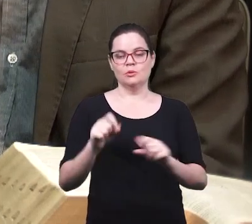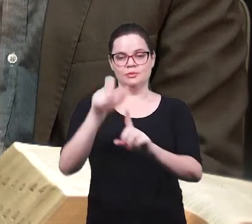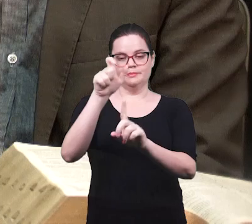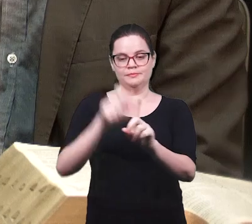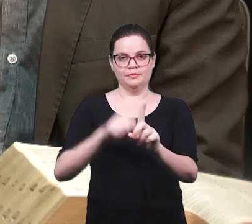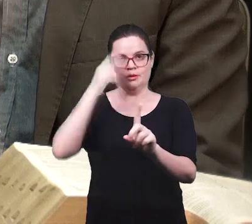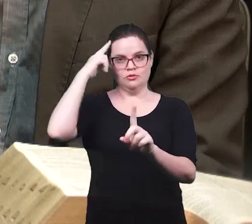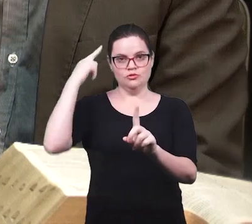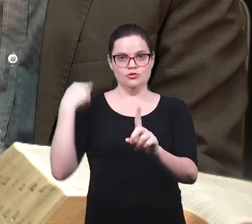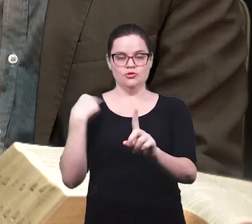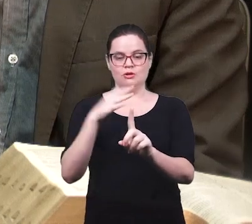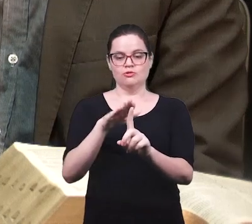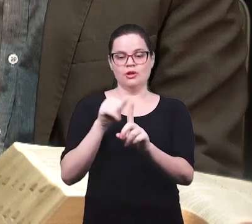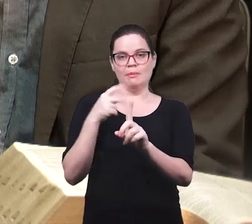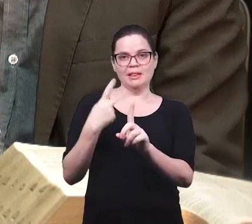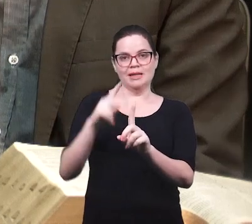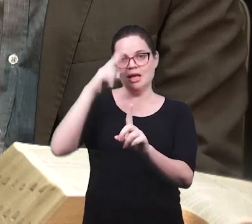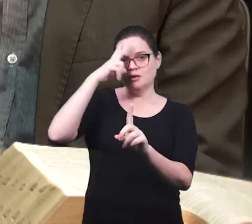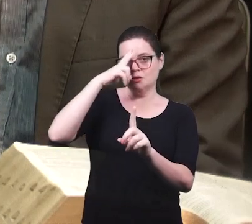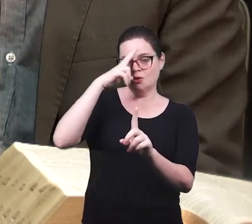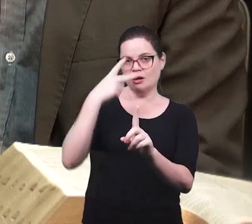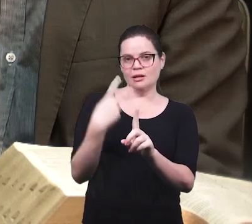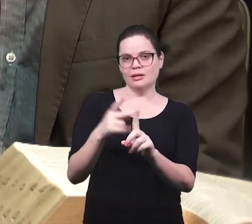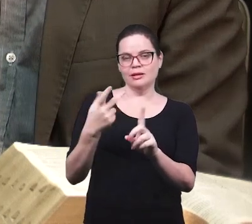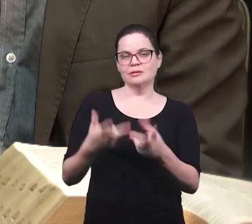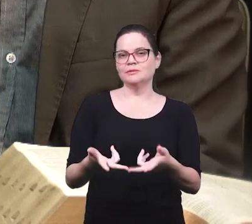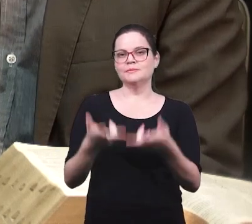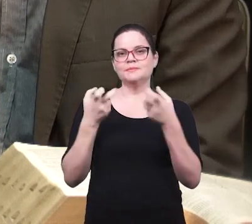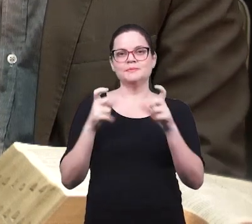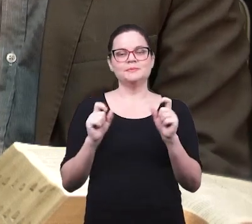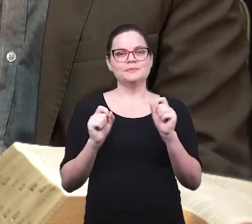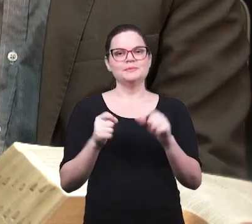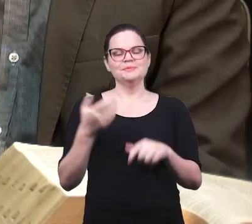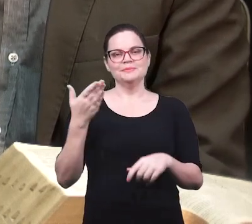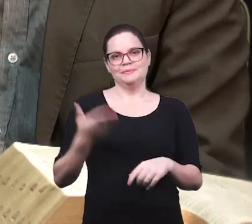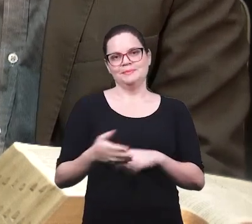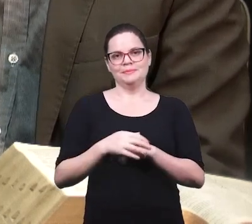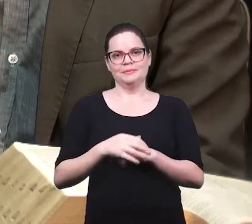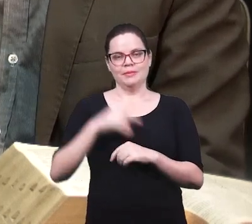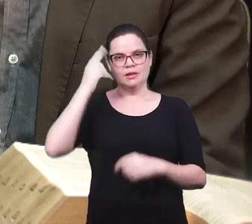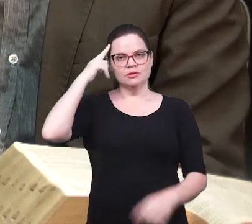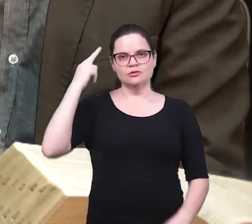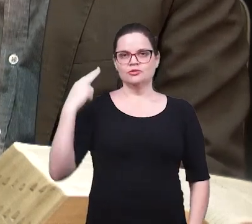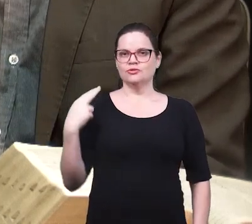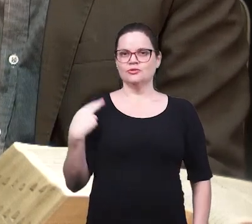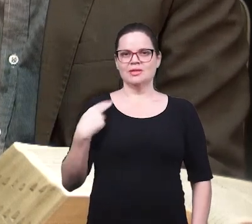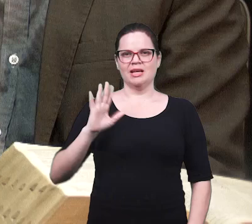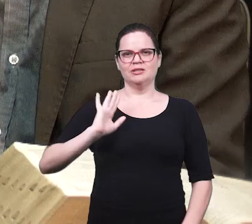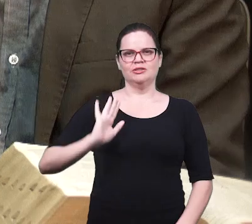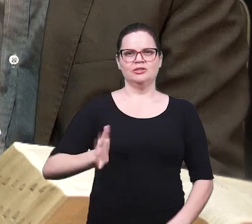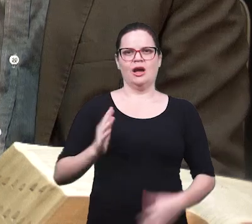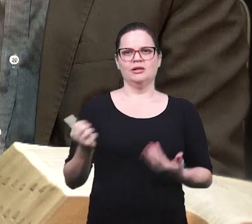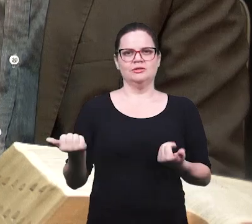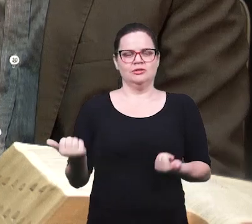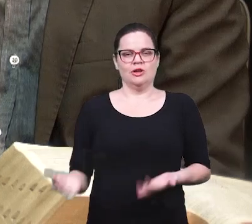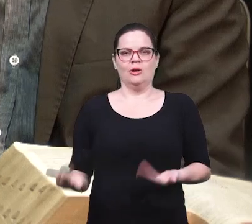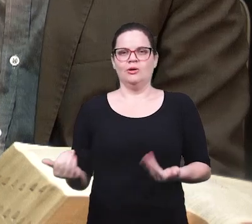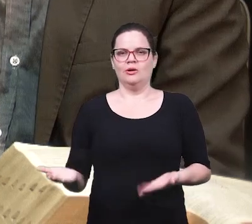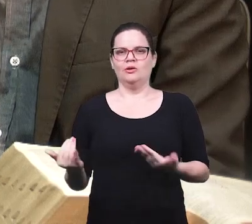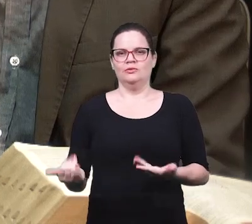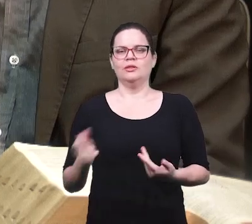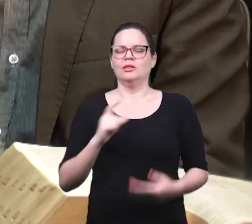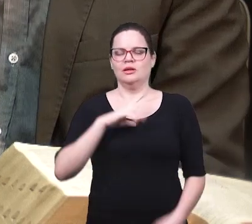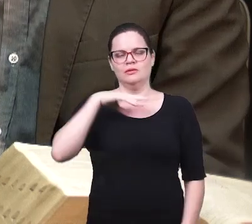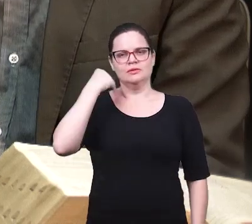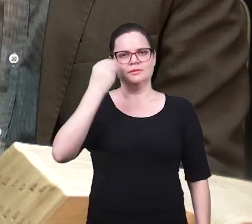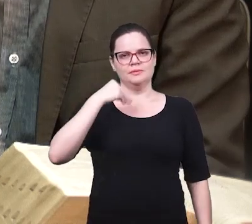falamos do chamado de José, nós observamos que José foi um homem que desde a sua